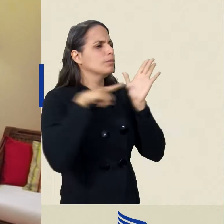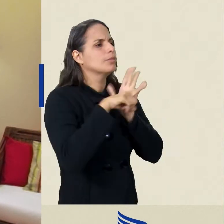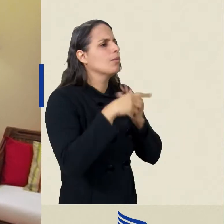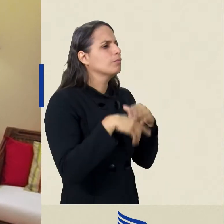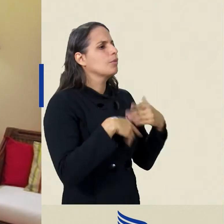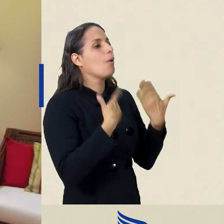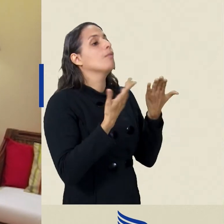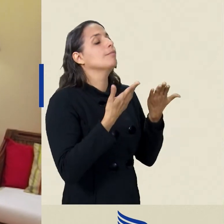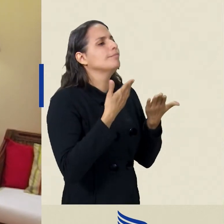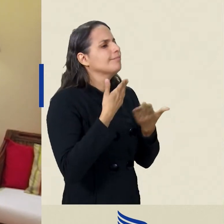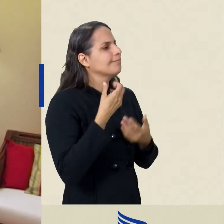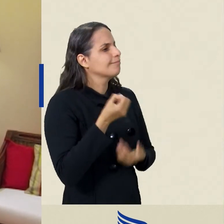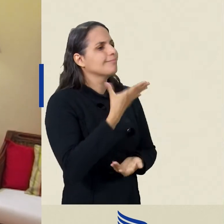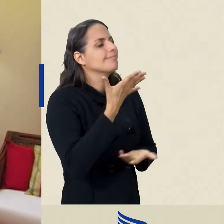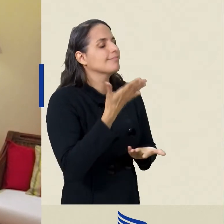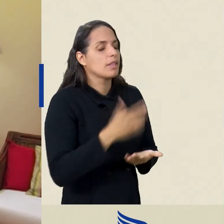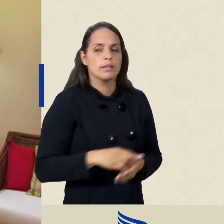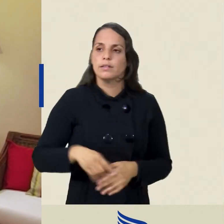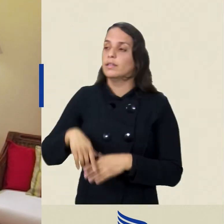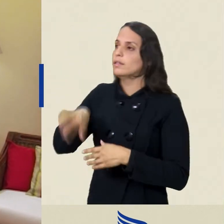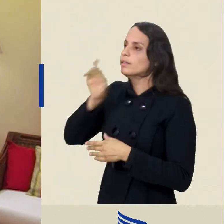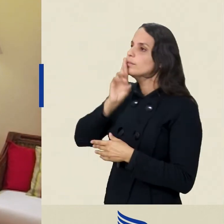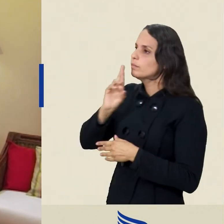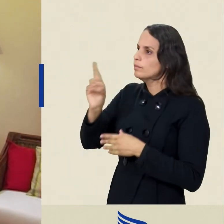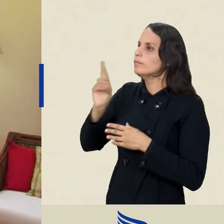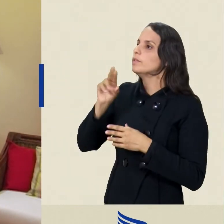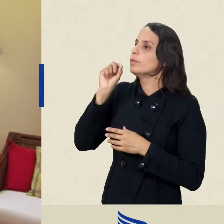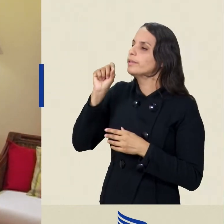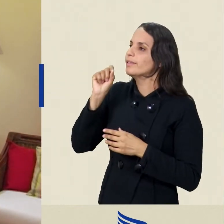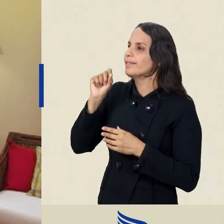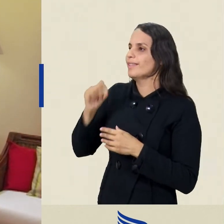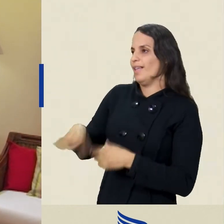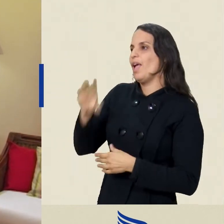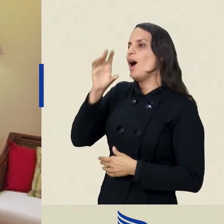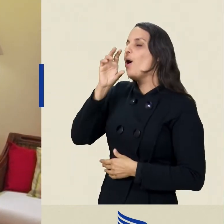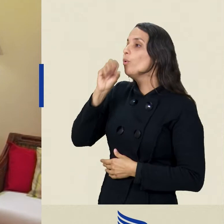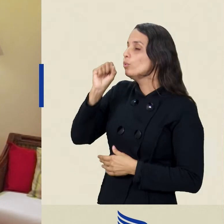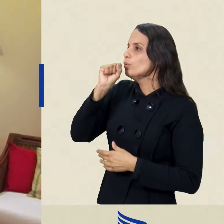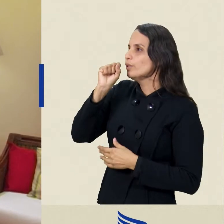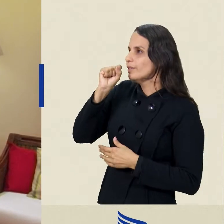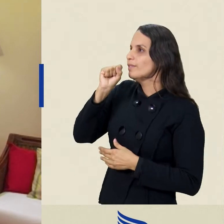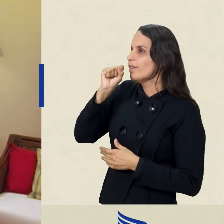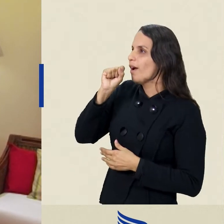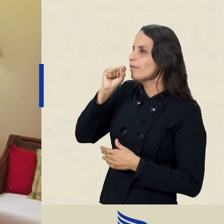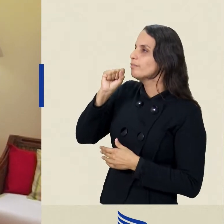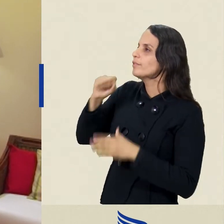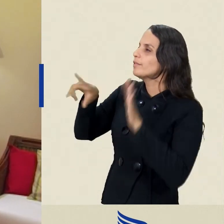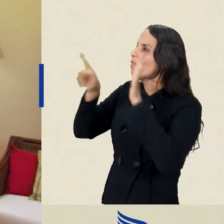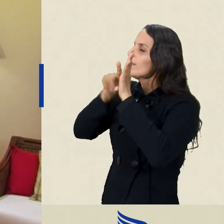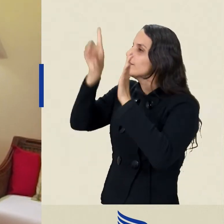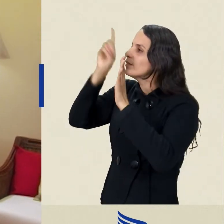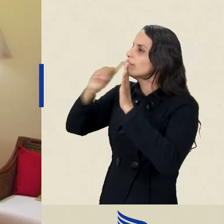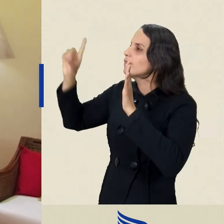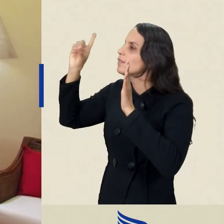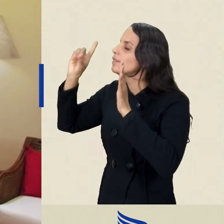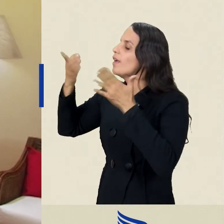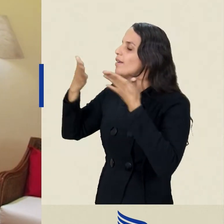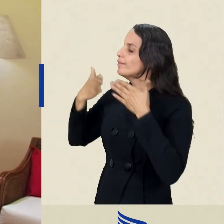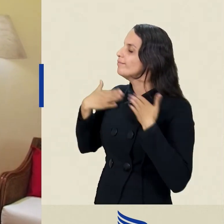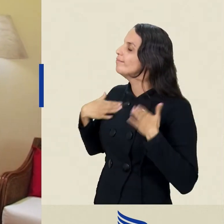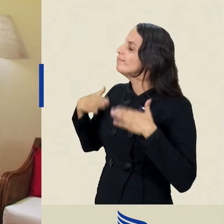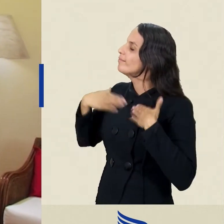capitão Bates? Respondeu o capitão: É que o sábado do sétimo dia é o sábado do Senhor